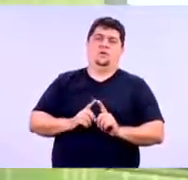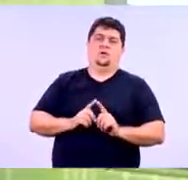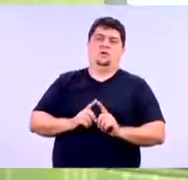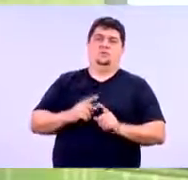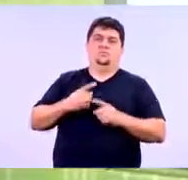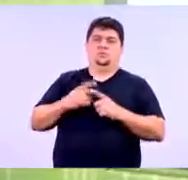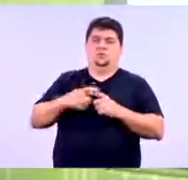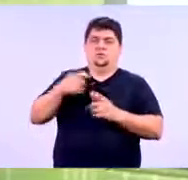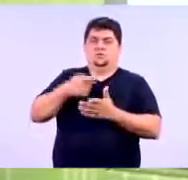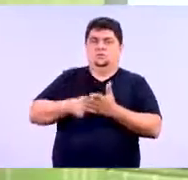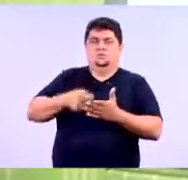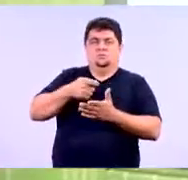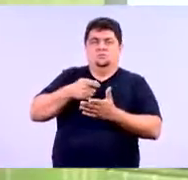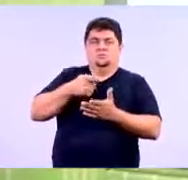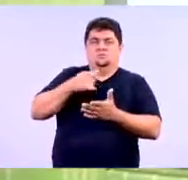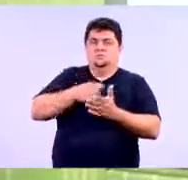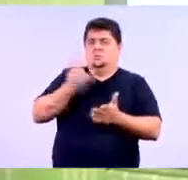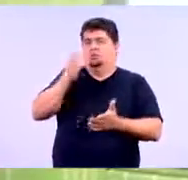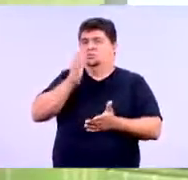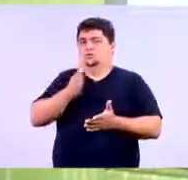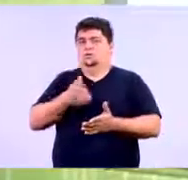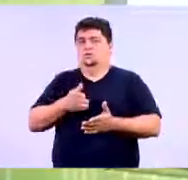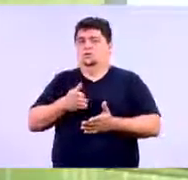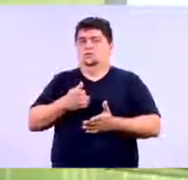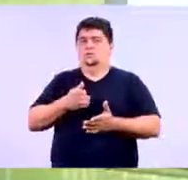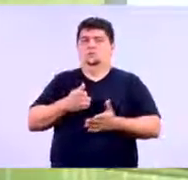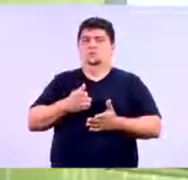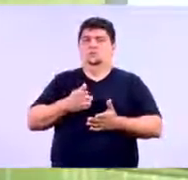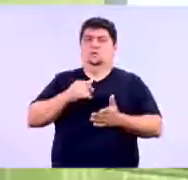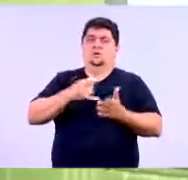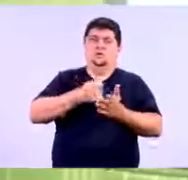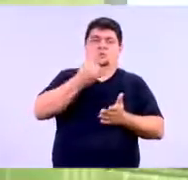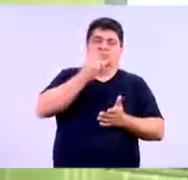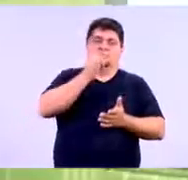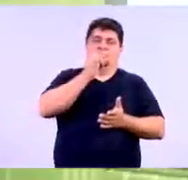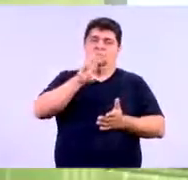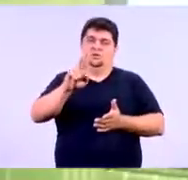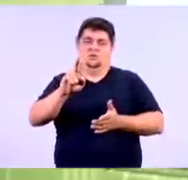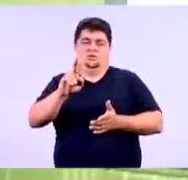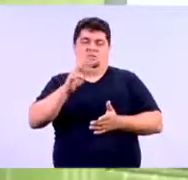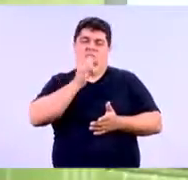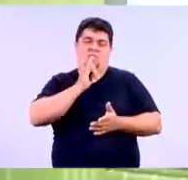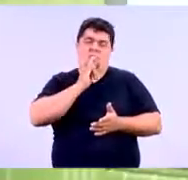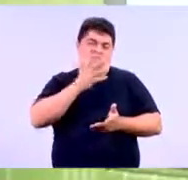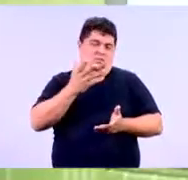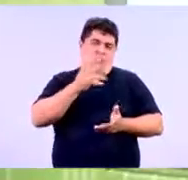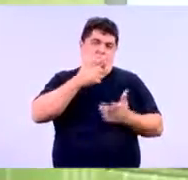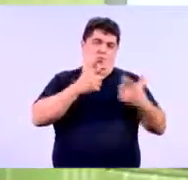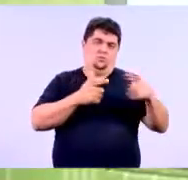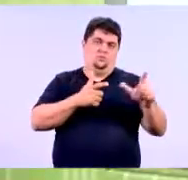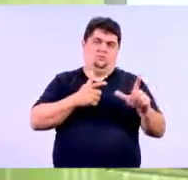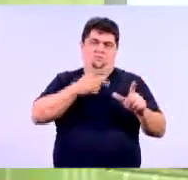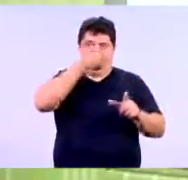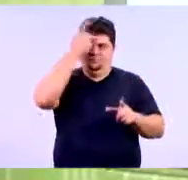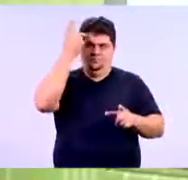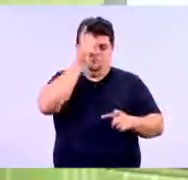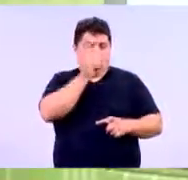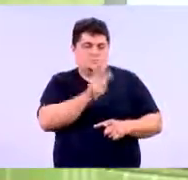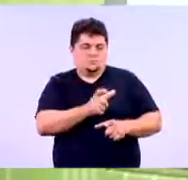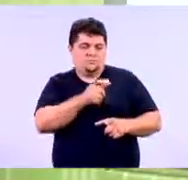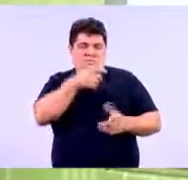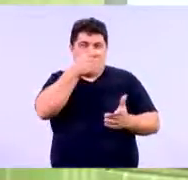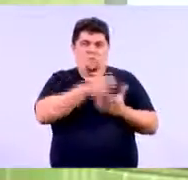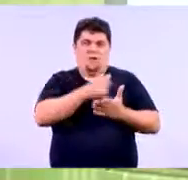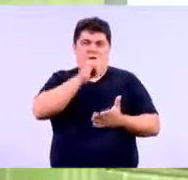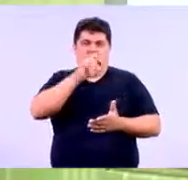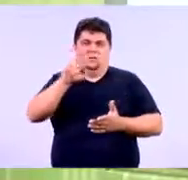imposto que será retornado a ela. E da mesma forma, um imposto de renda. O contribuinte que ele paga o imposto de renda,